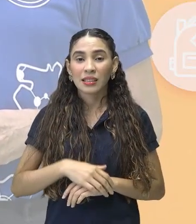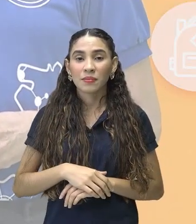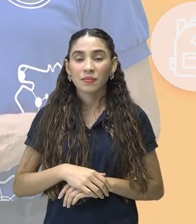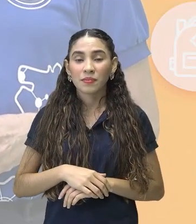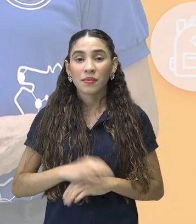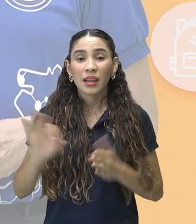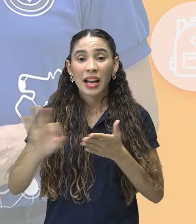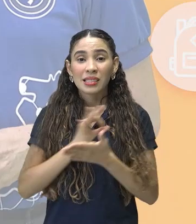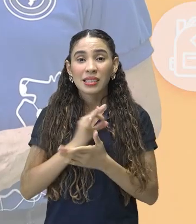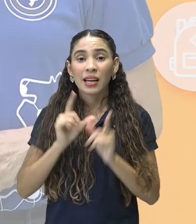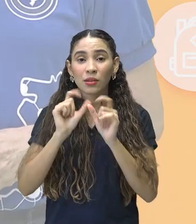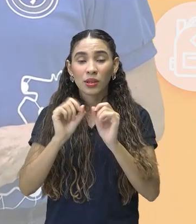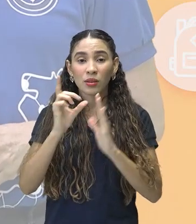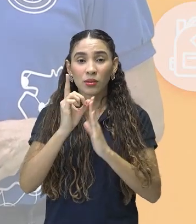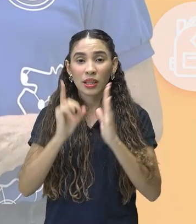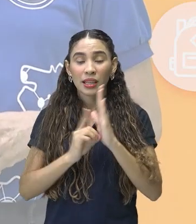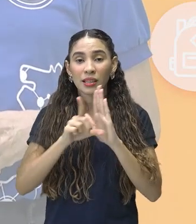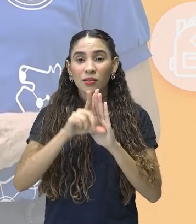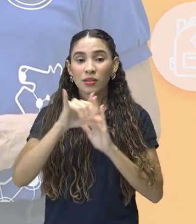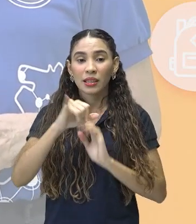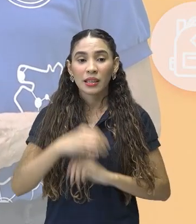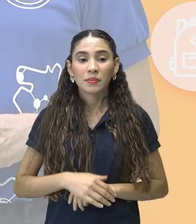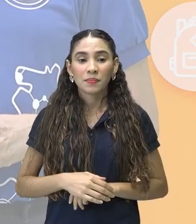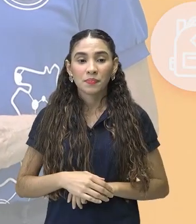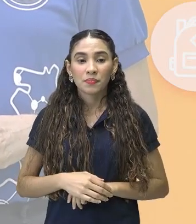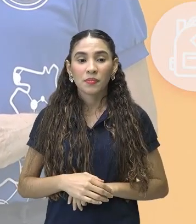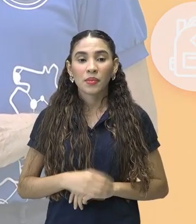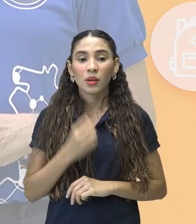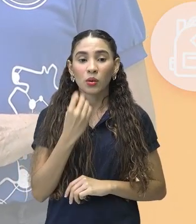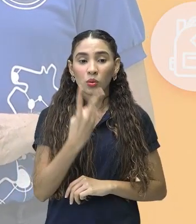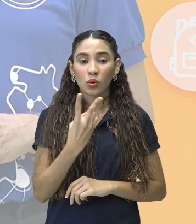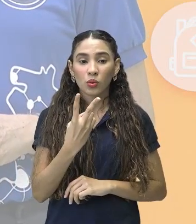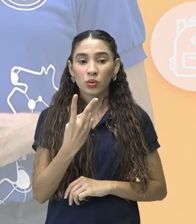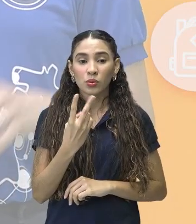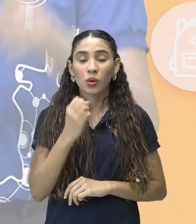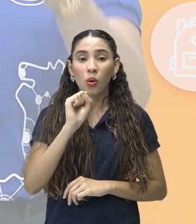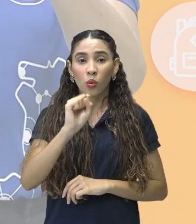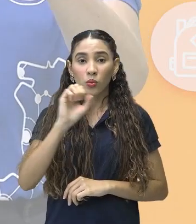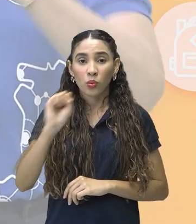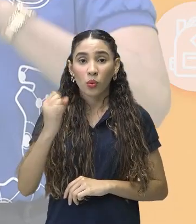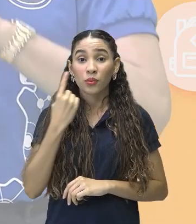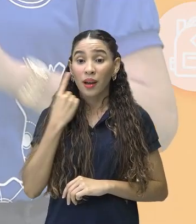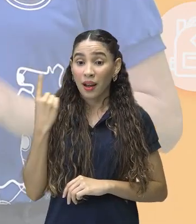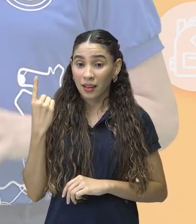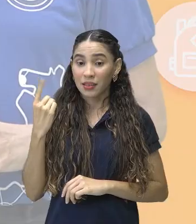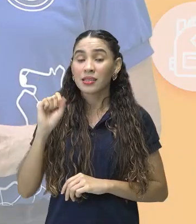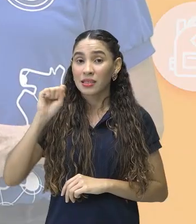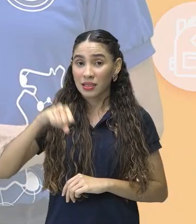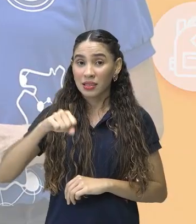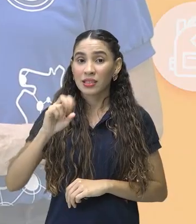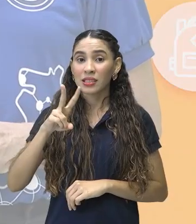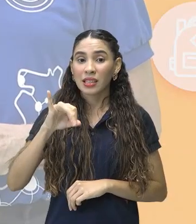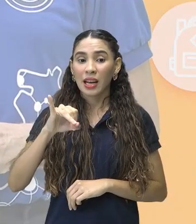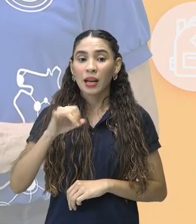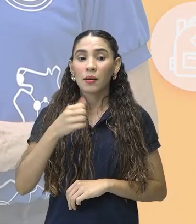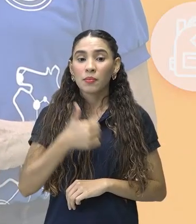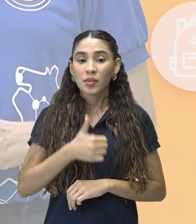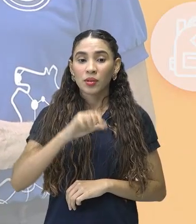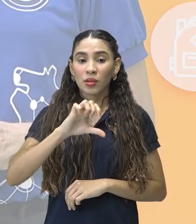foi assinado o Decreto-Lei de número 288. Esse sim, já foi em